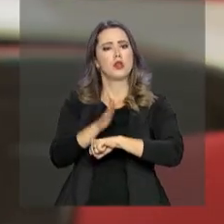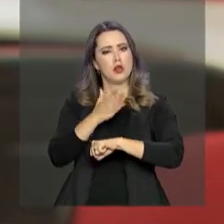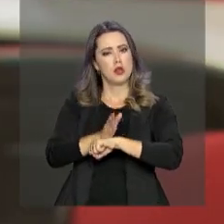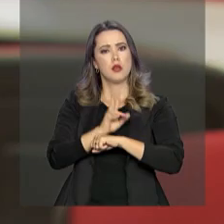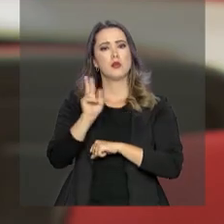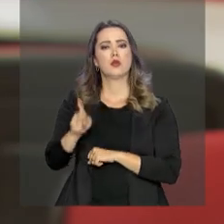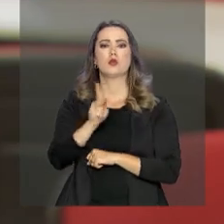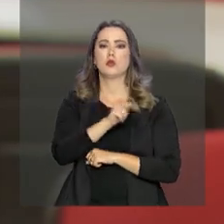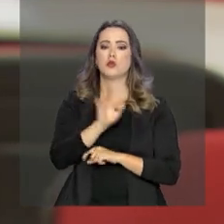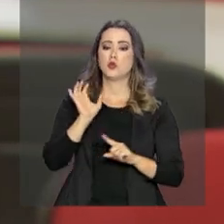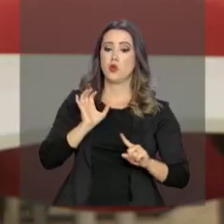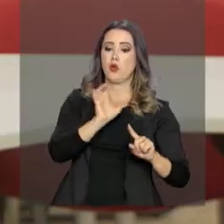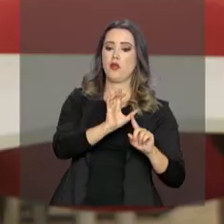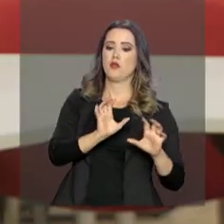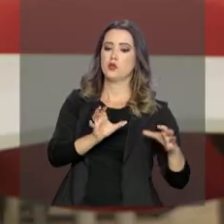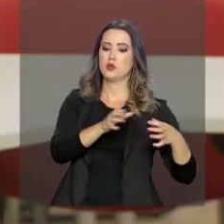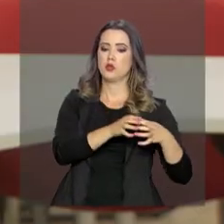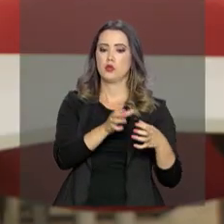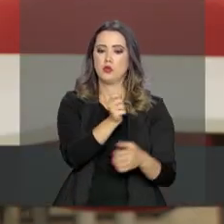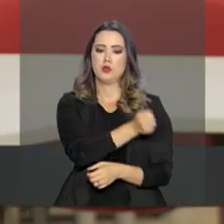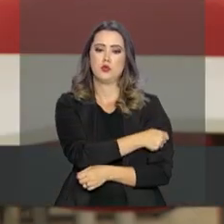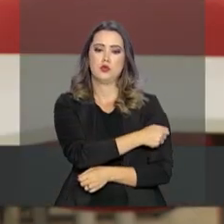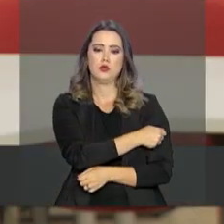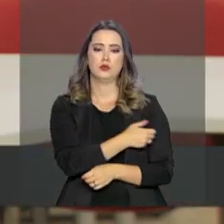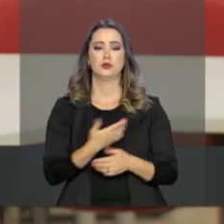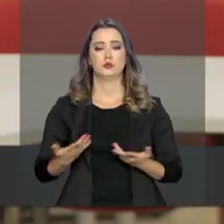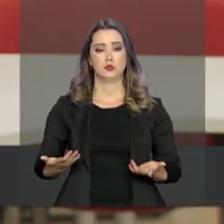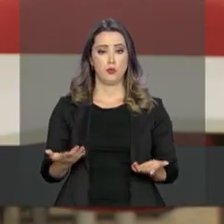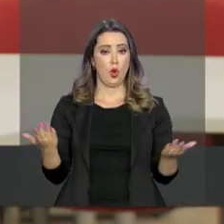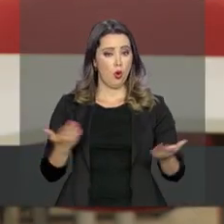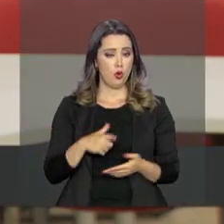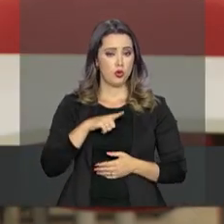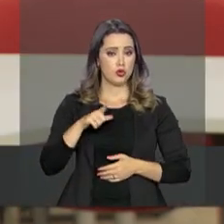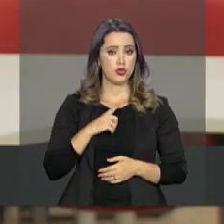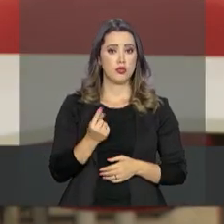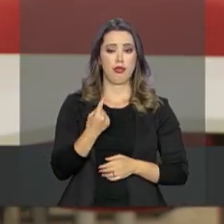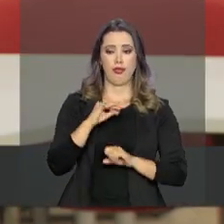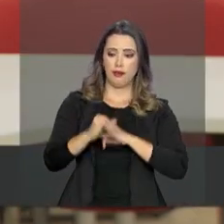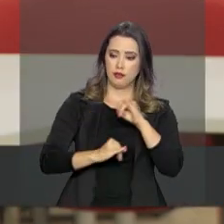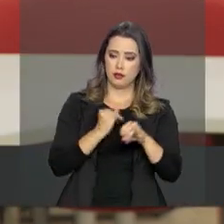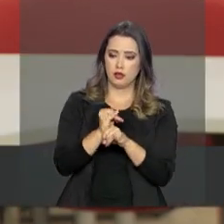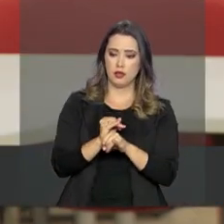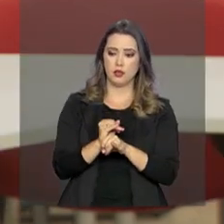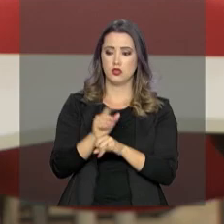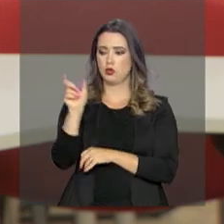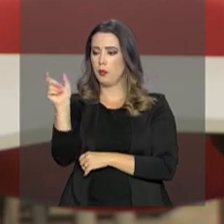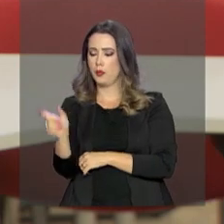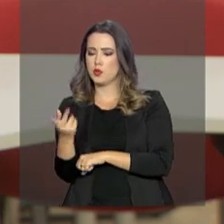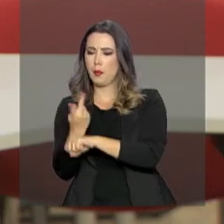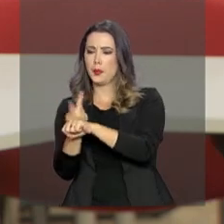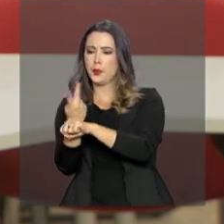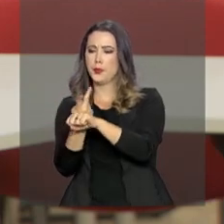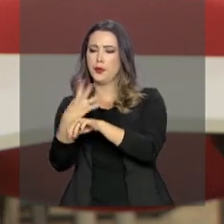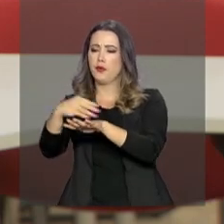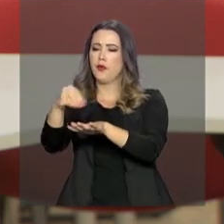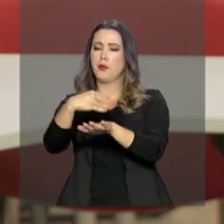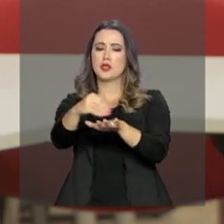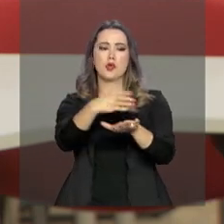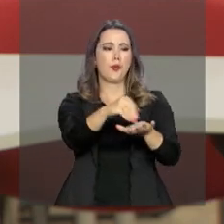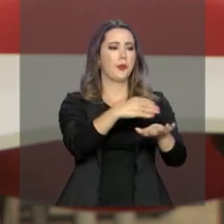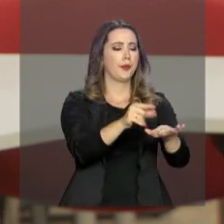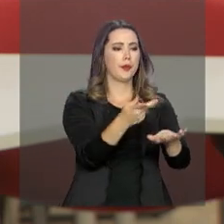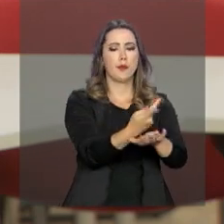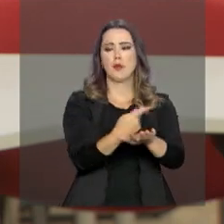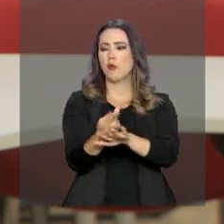no resultado dos estudantes a internet está aí num clique o aluno busca informações nós